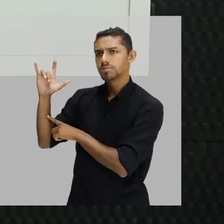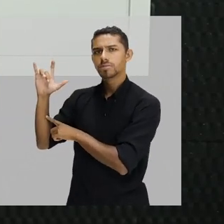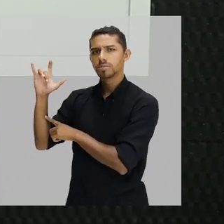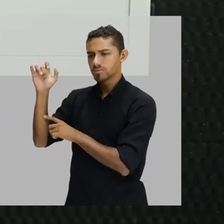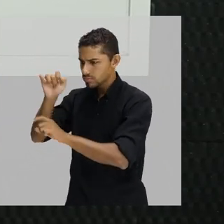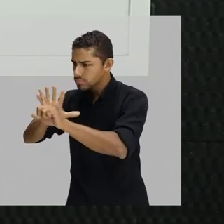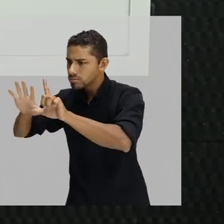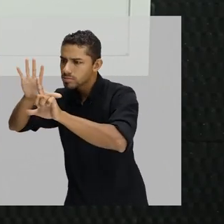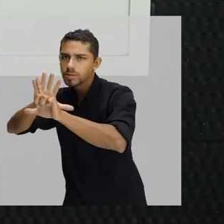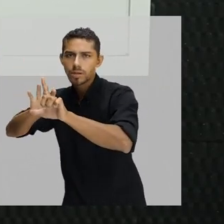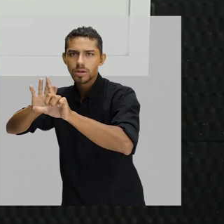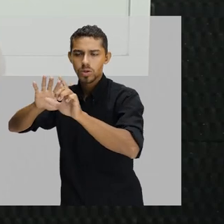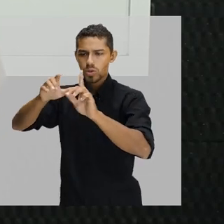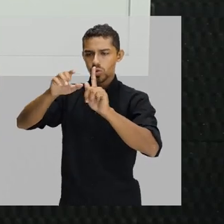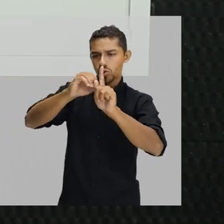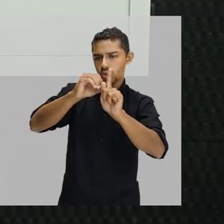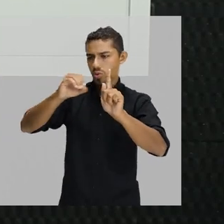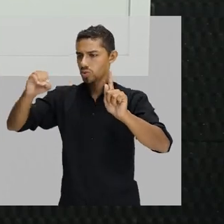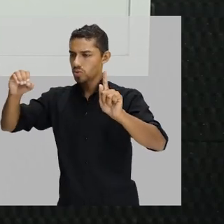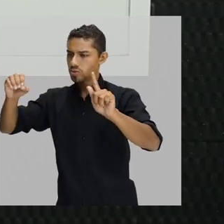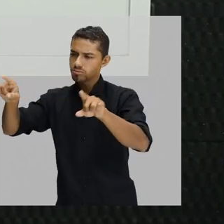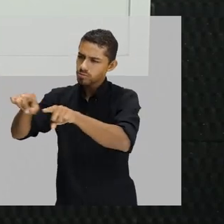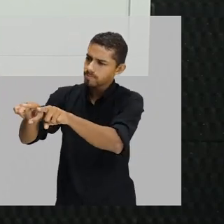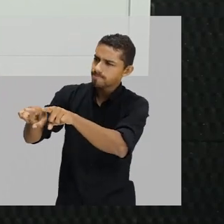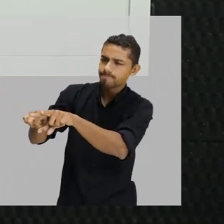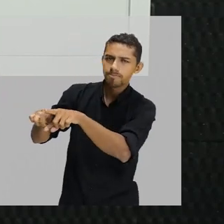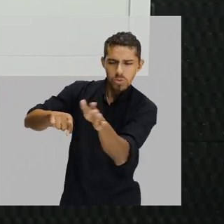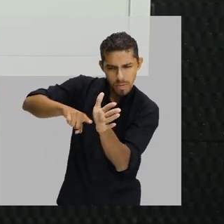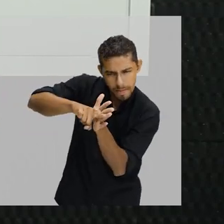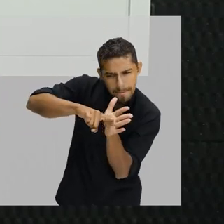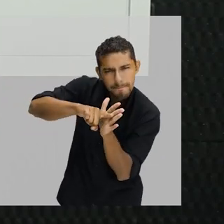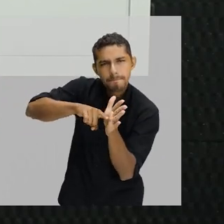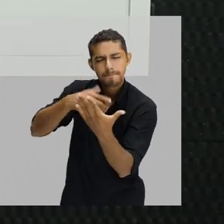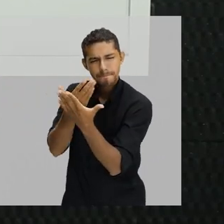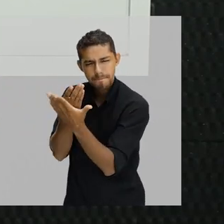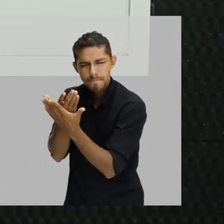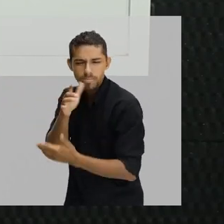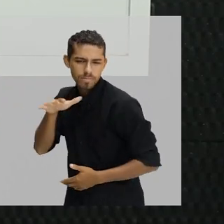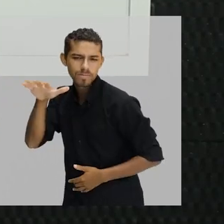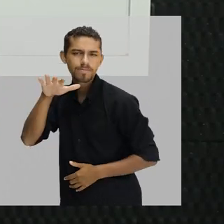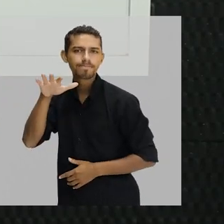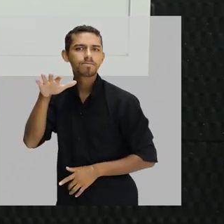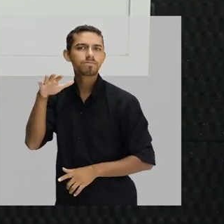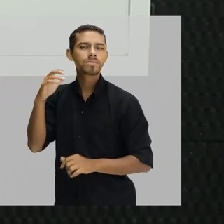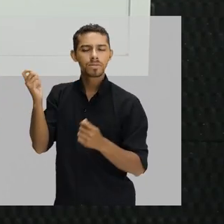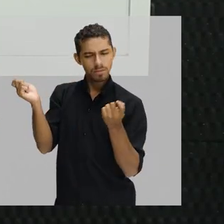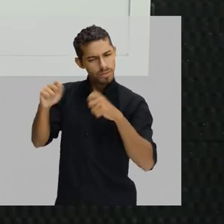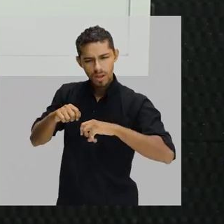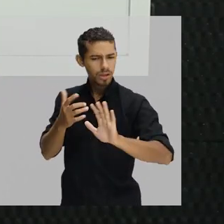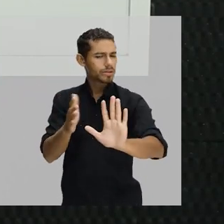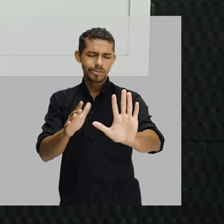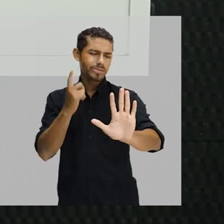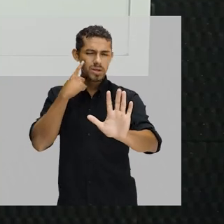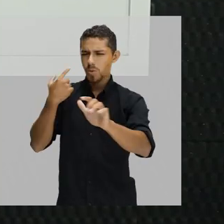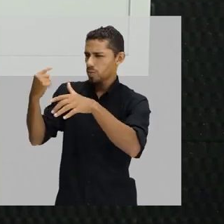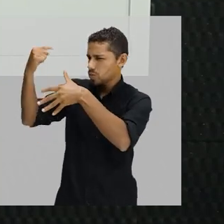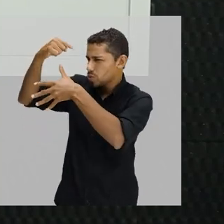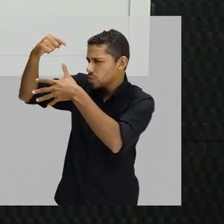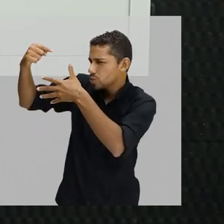na plataforma. Vai buscando lá umas aulas interessantes para ti. Tu não precisa seguir aquilo que necessariamente está